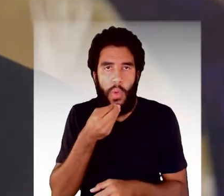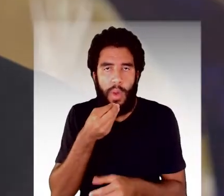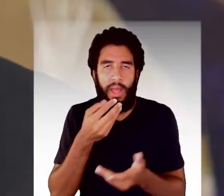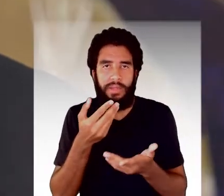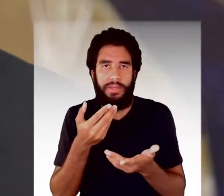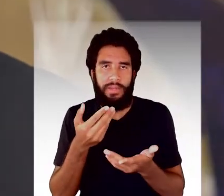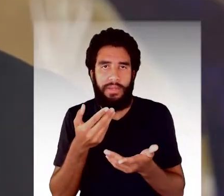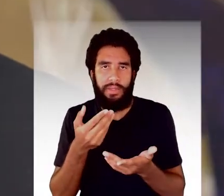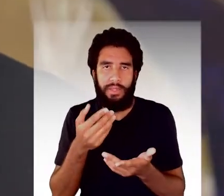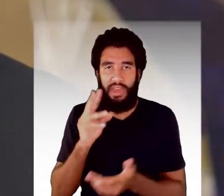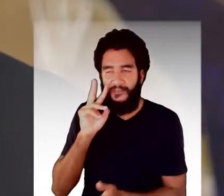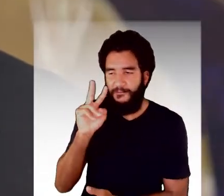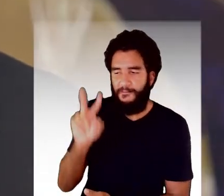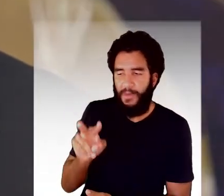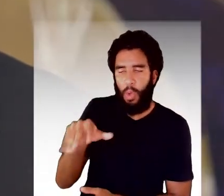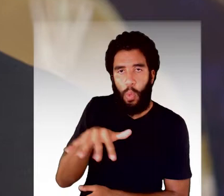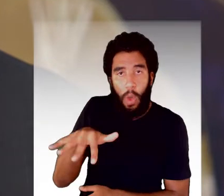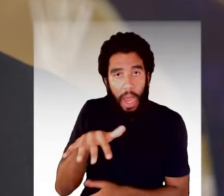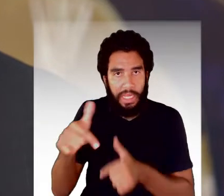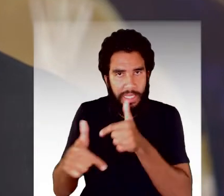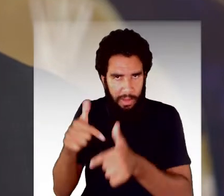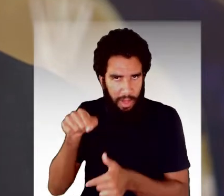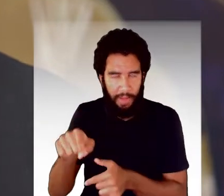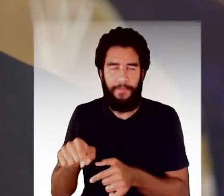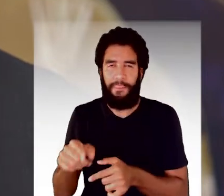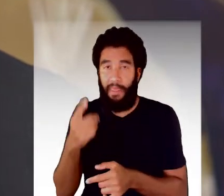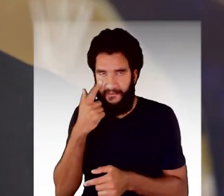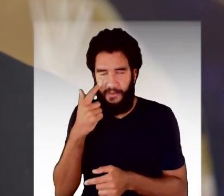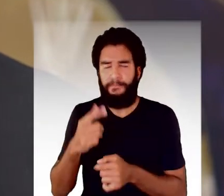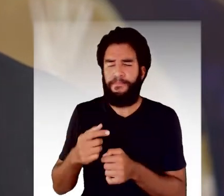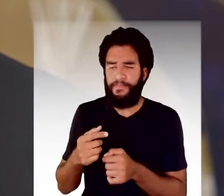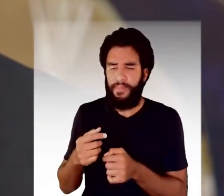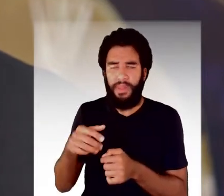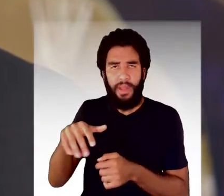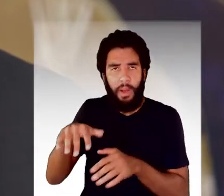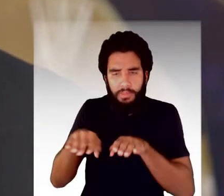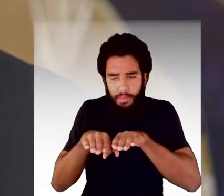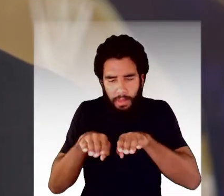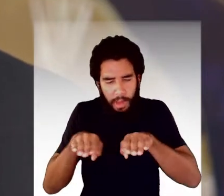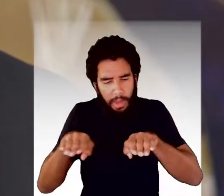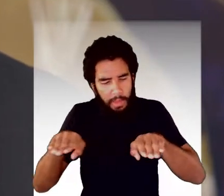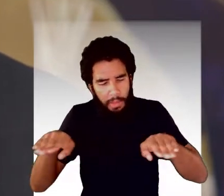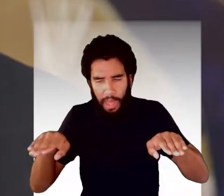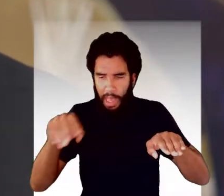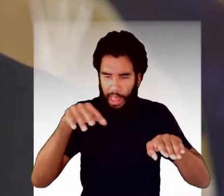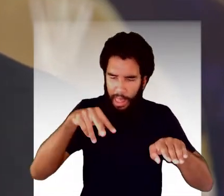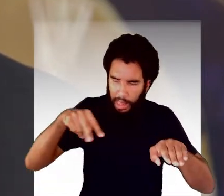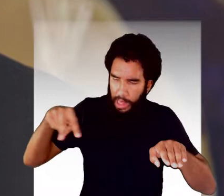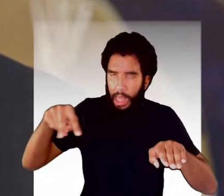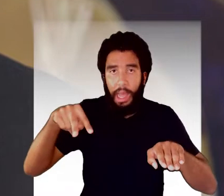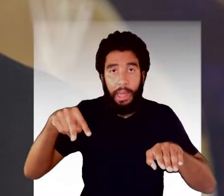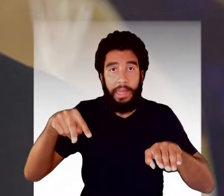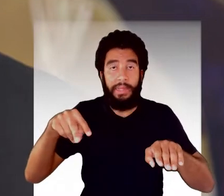É importante recuperar porque nem todo mundo teve a oportunidade de entrar num frigorífico, mas é uma unidade